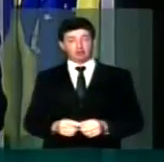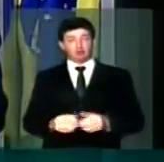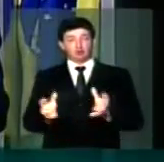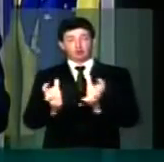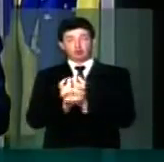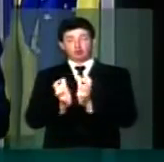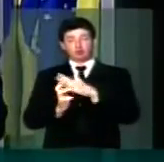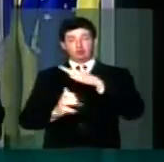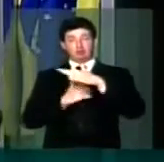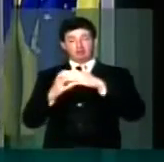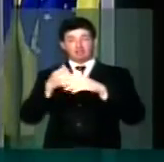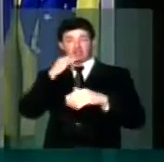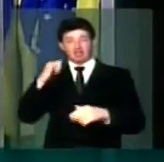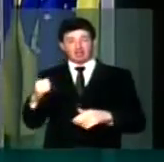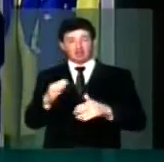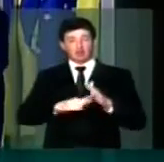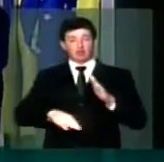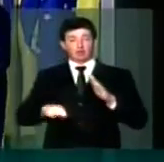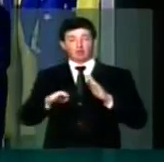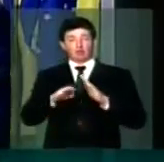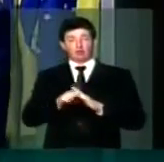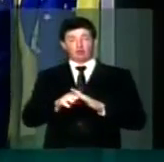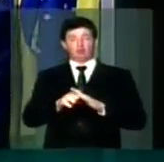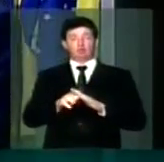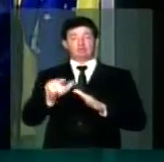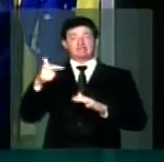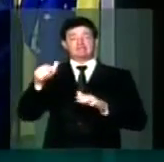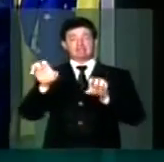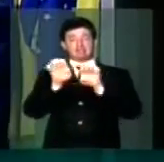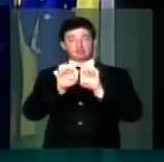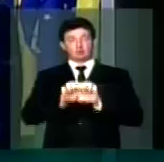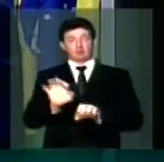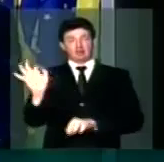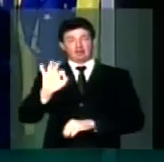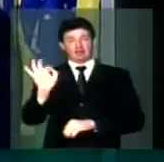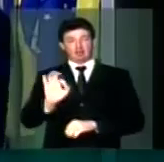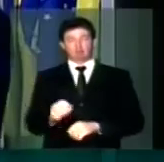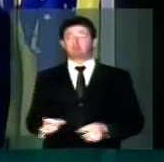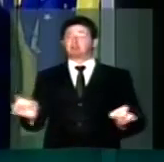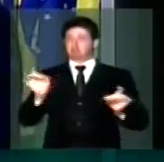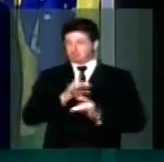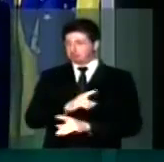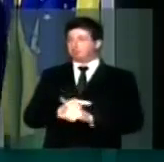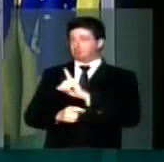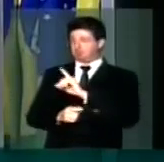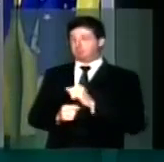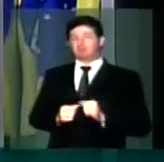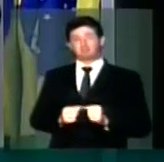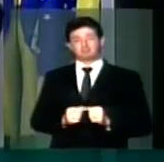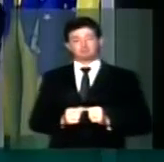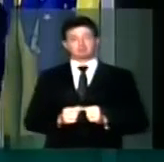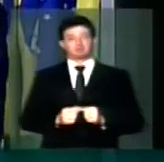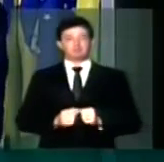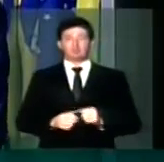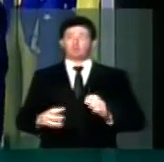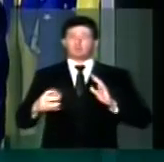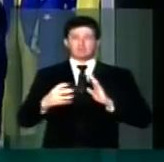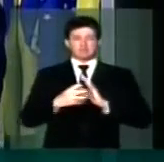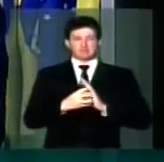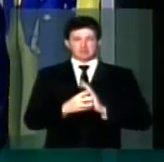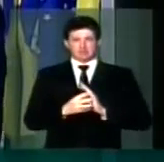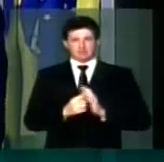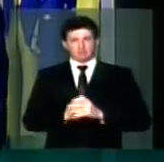setor energético absolutamente desestruturado. E para concluir, senhor presidente, com a